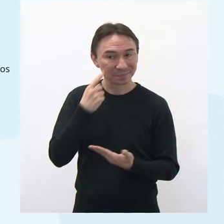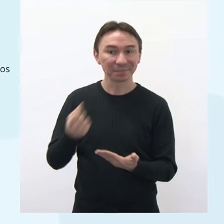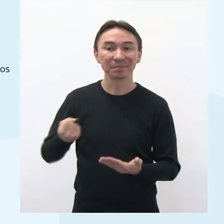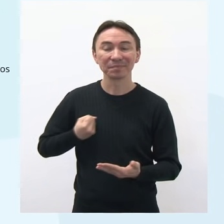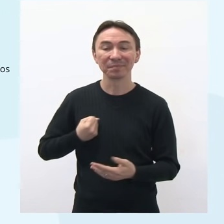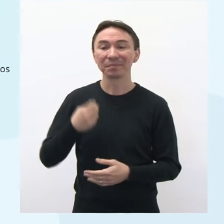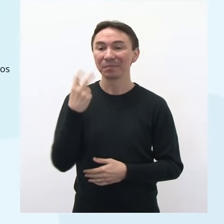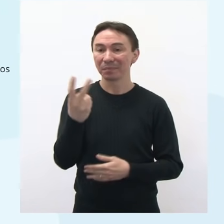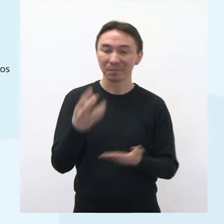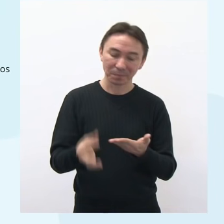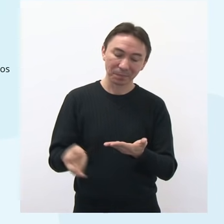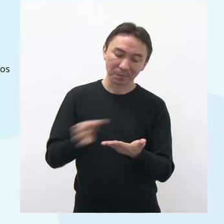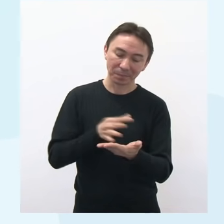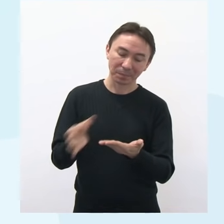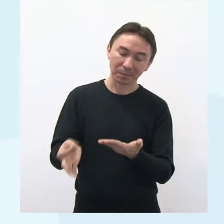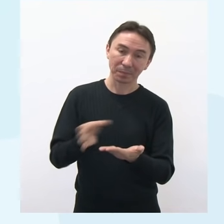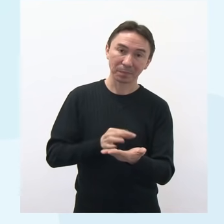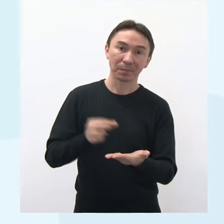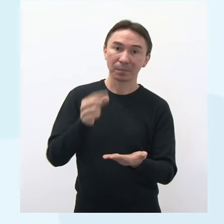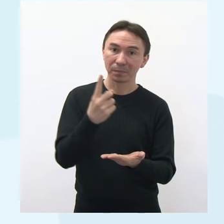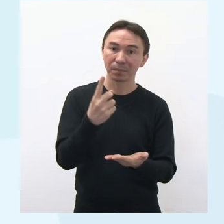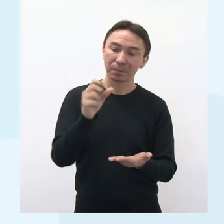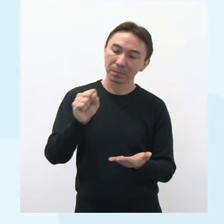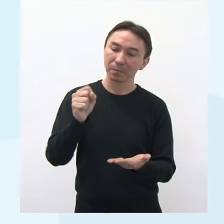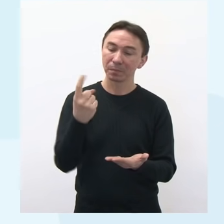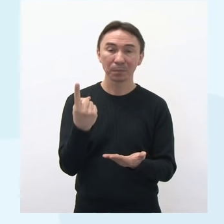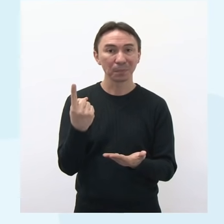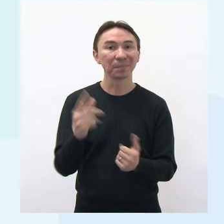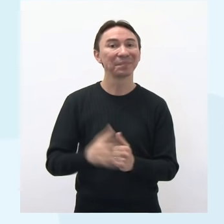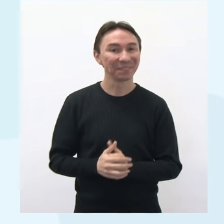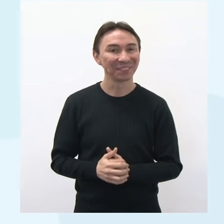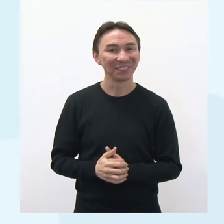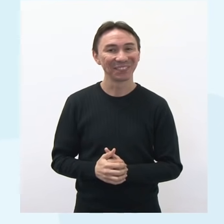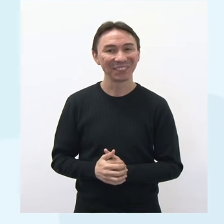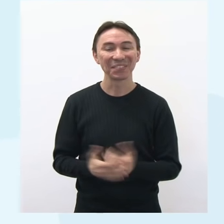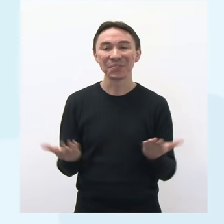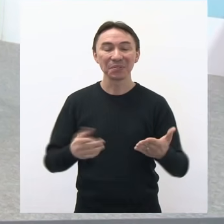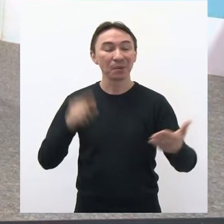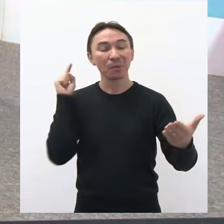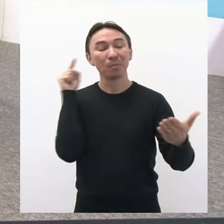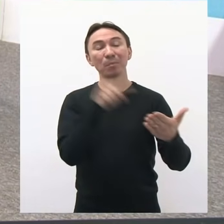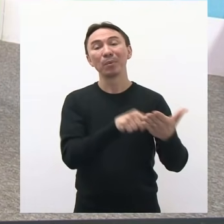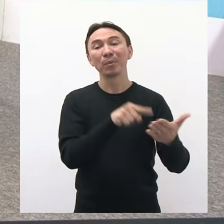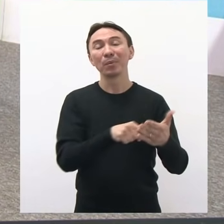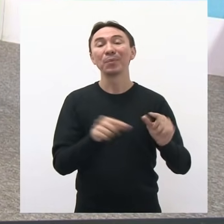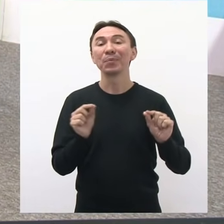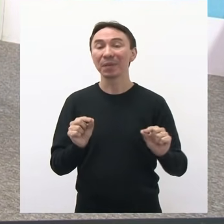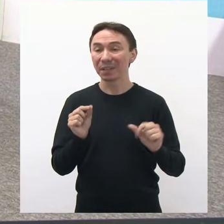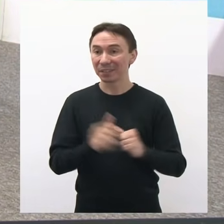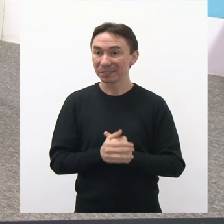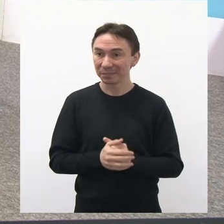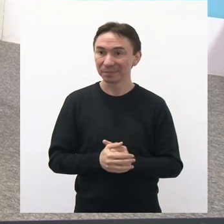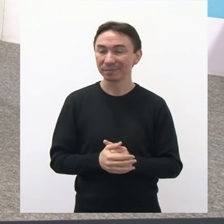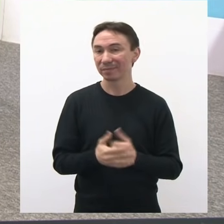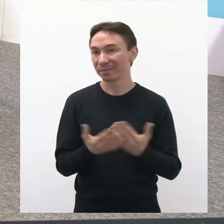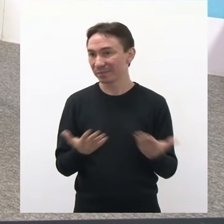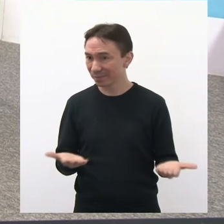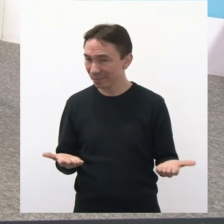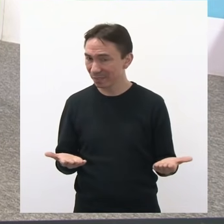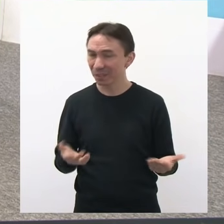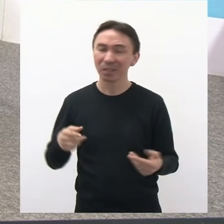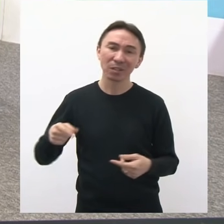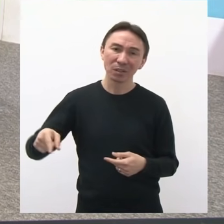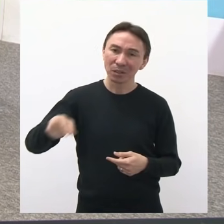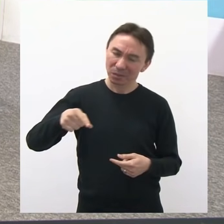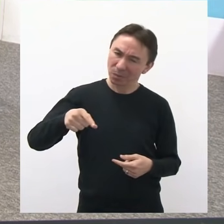página 181. Isso mesmo. E o objetivo da aula de hoje é promover uma reflexão sobre quem somos